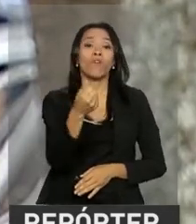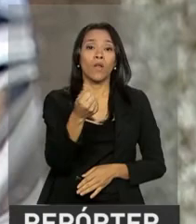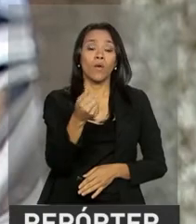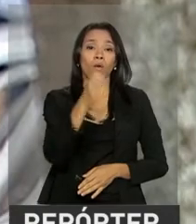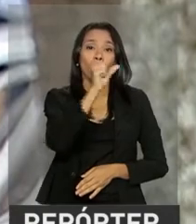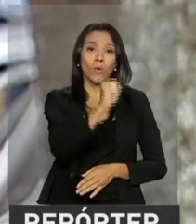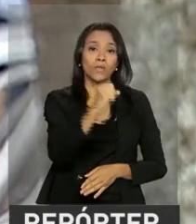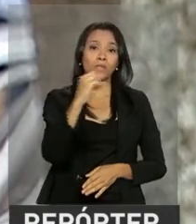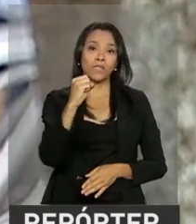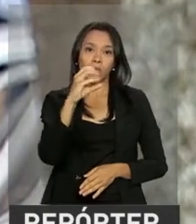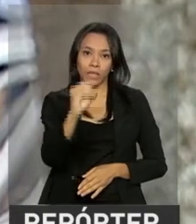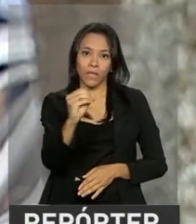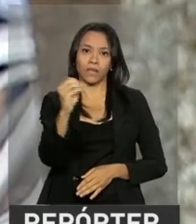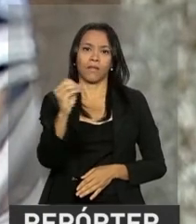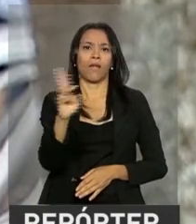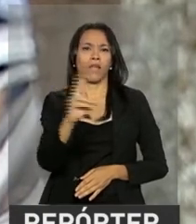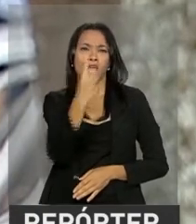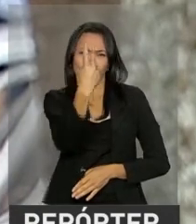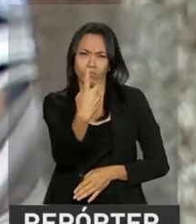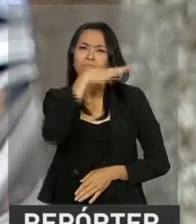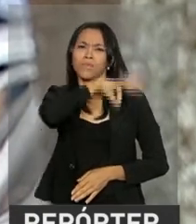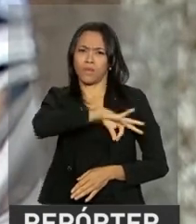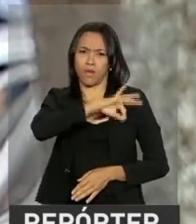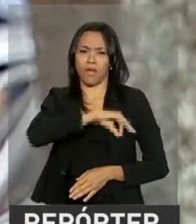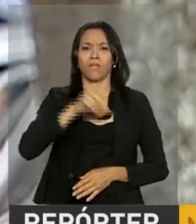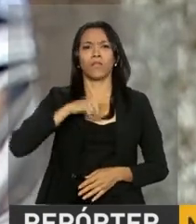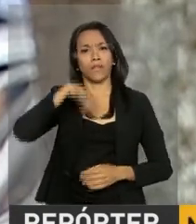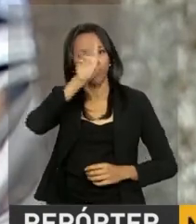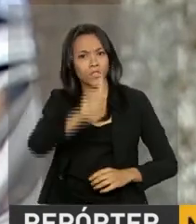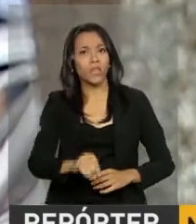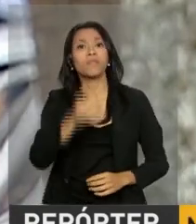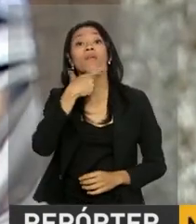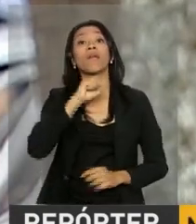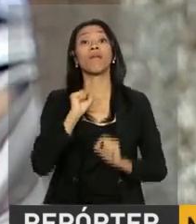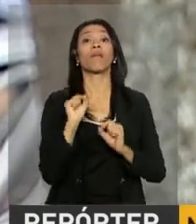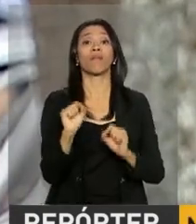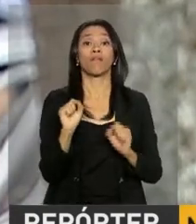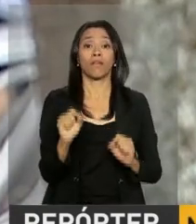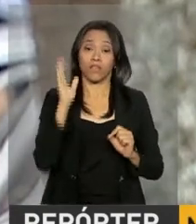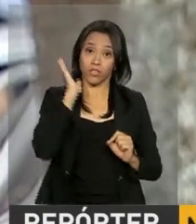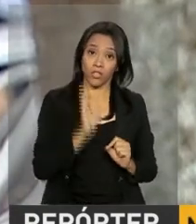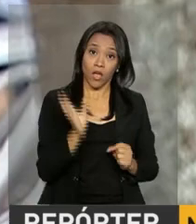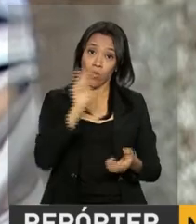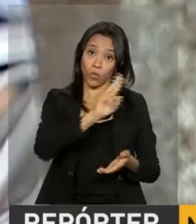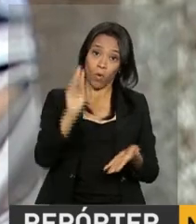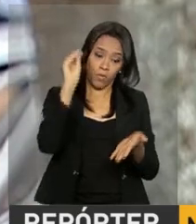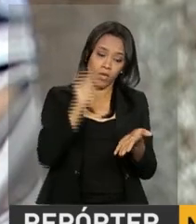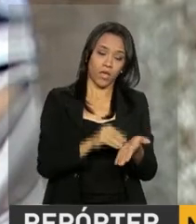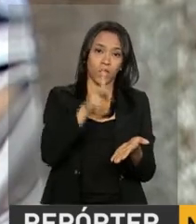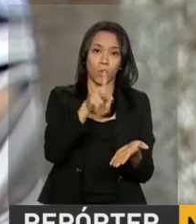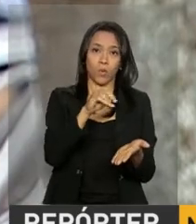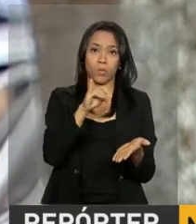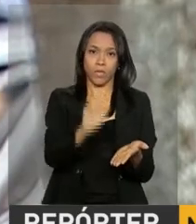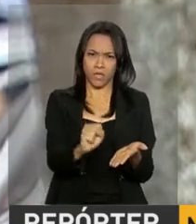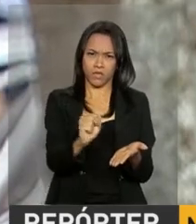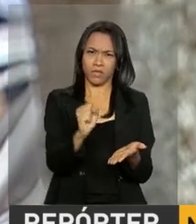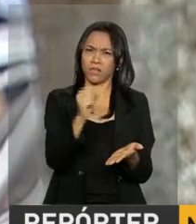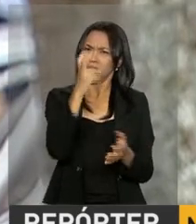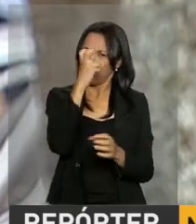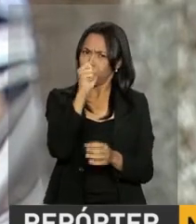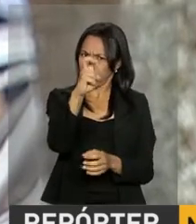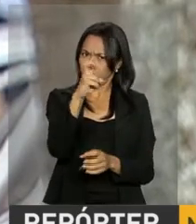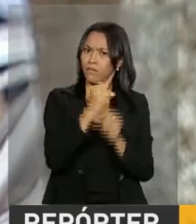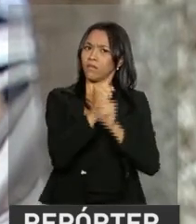880 reais um salário mínimo têm direito ao benefício quem estava inscrito no pis/pasep há pelo menos cinco